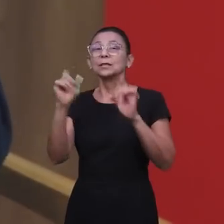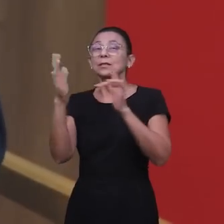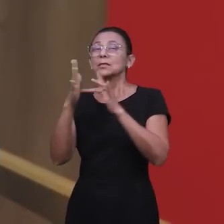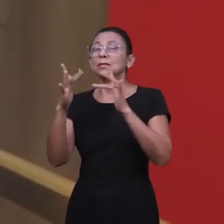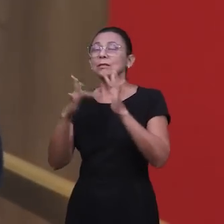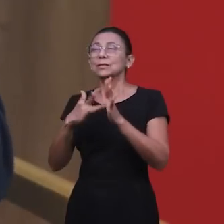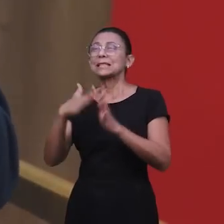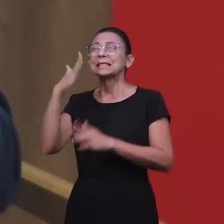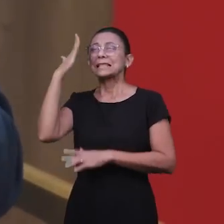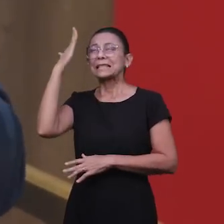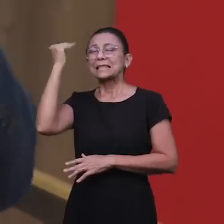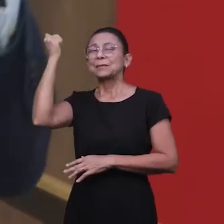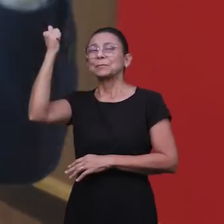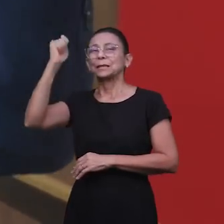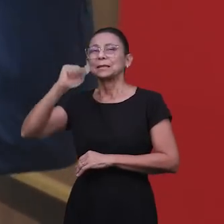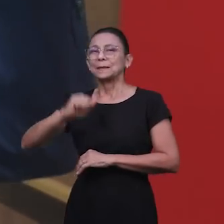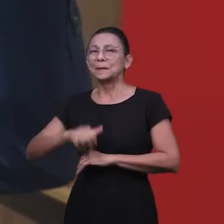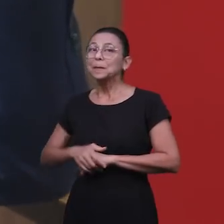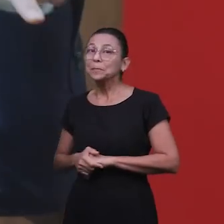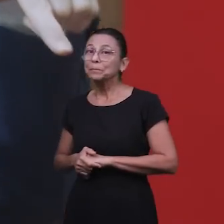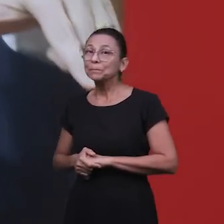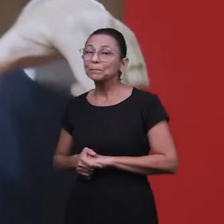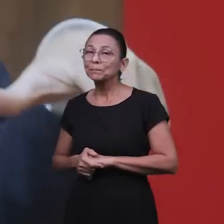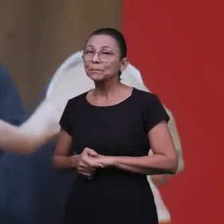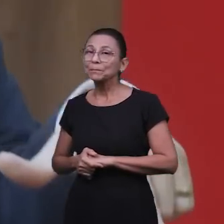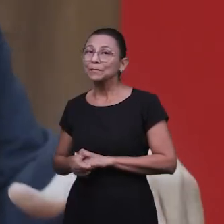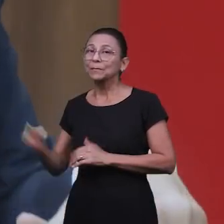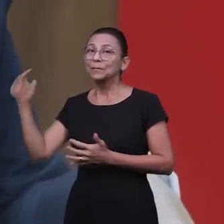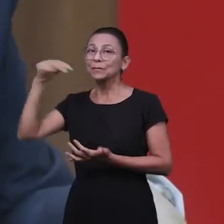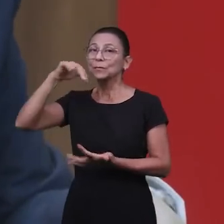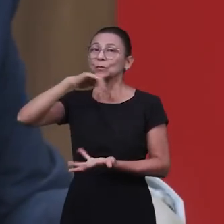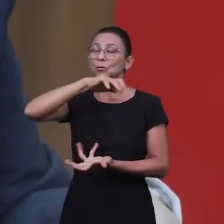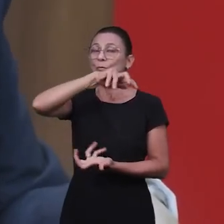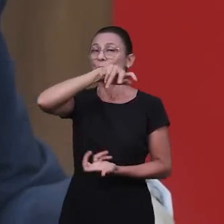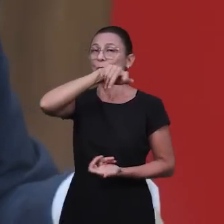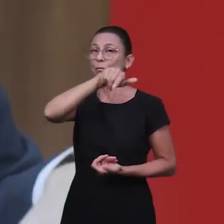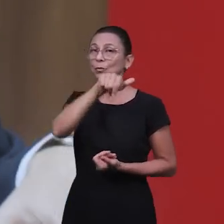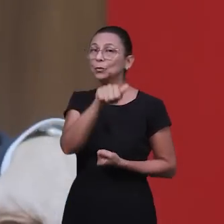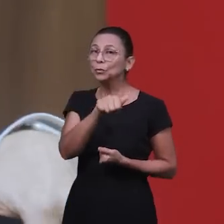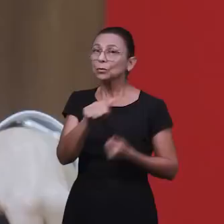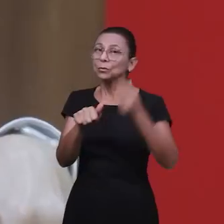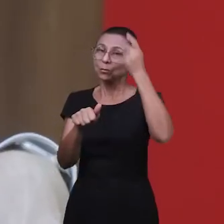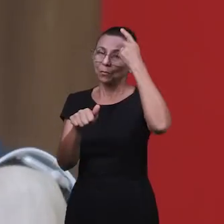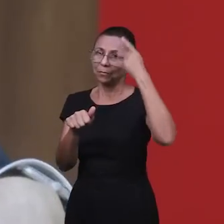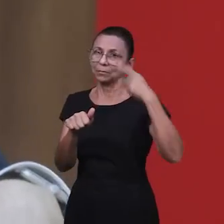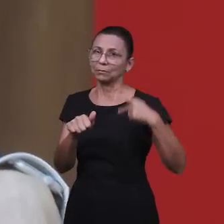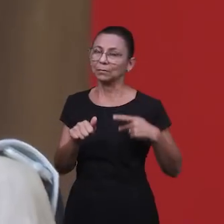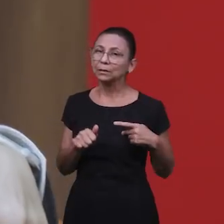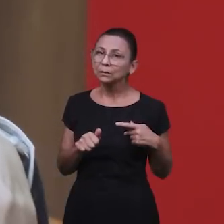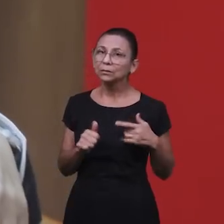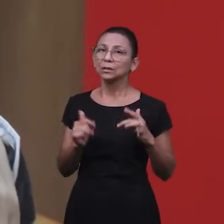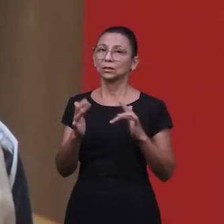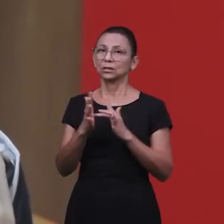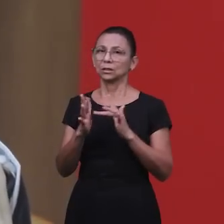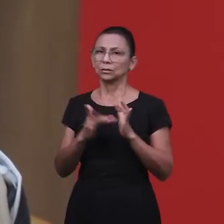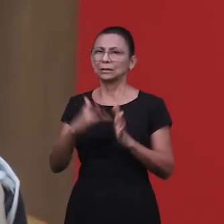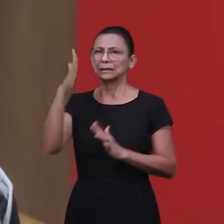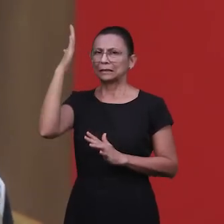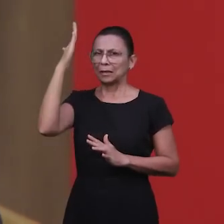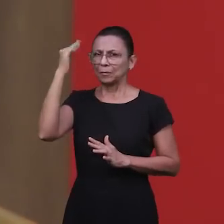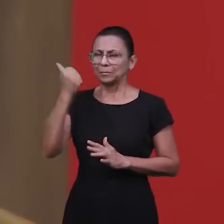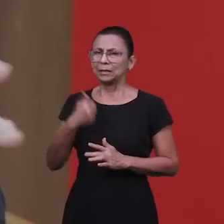sabendo tudo aquilo que Jesus passaria neste mundo, inclusive as injustiças, todo o